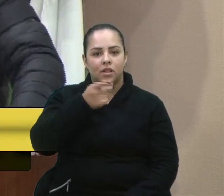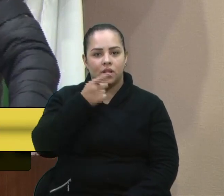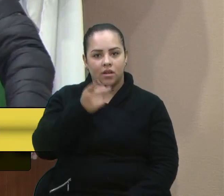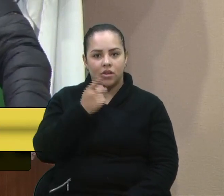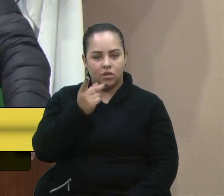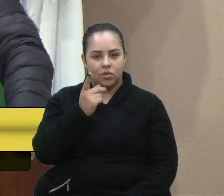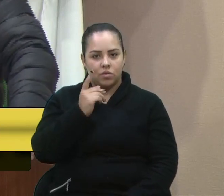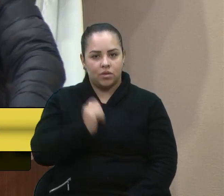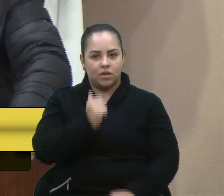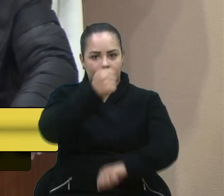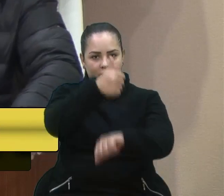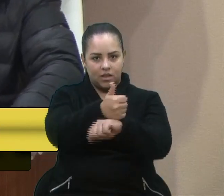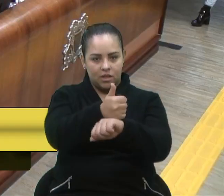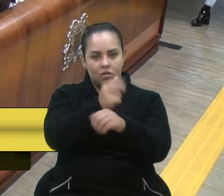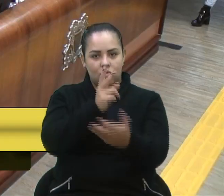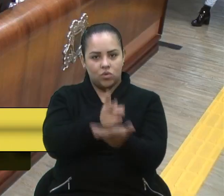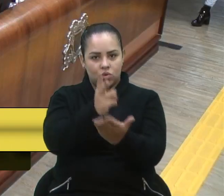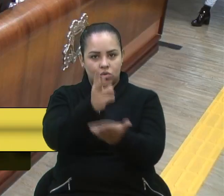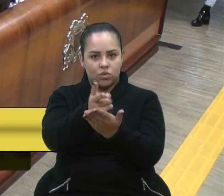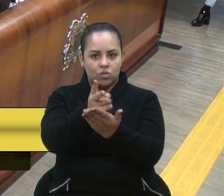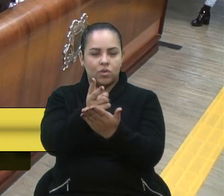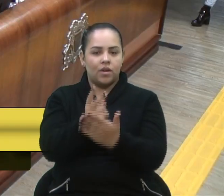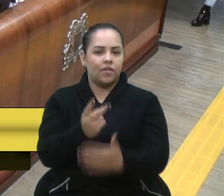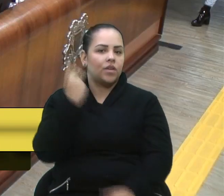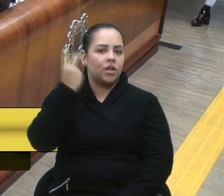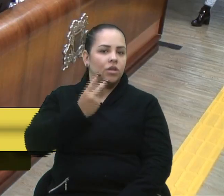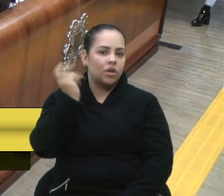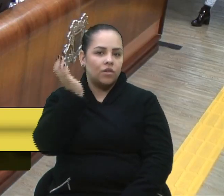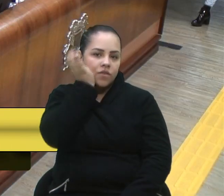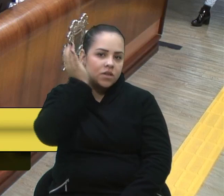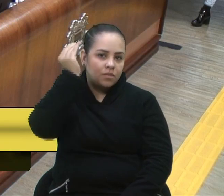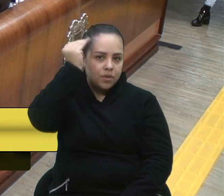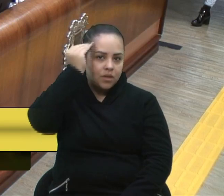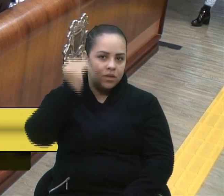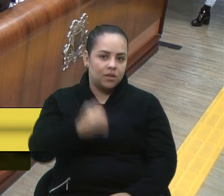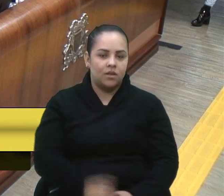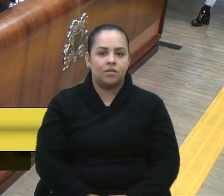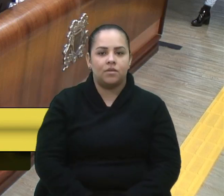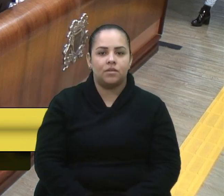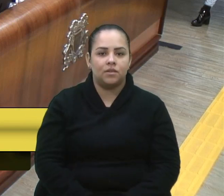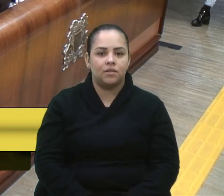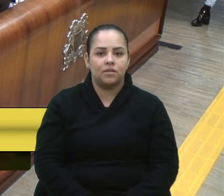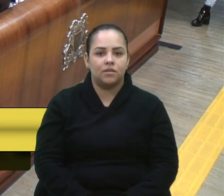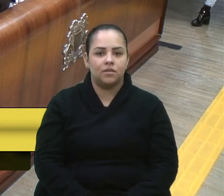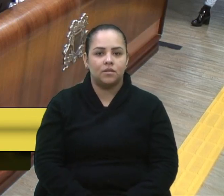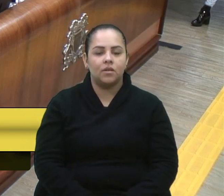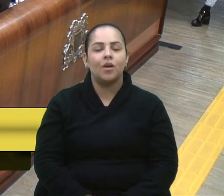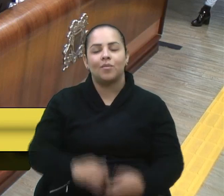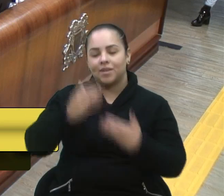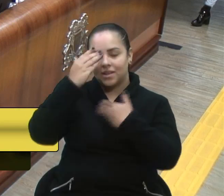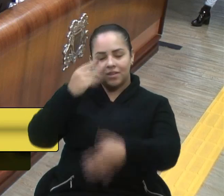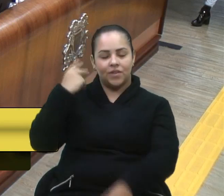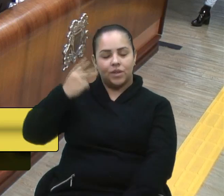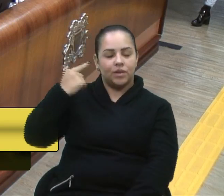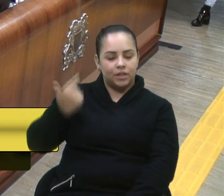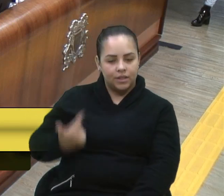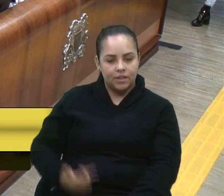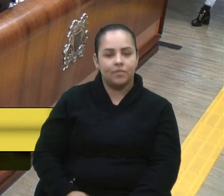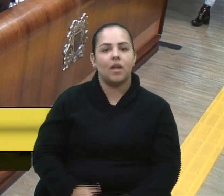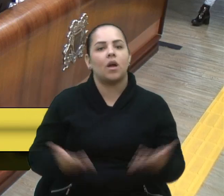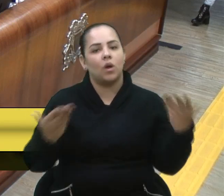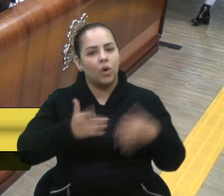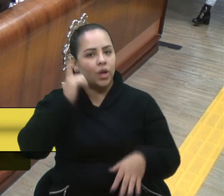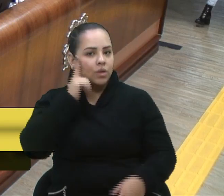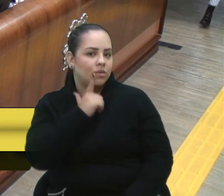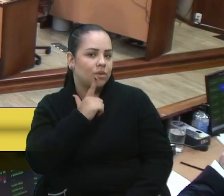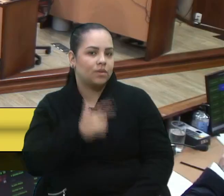do MDB permanece na palavra Felipe. Muito obrigado, vereadora Gladys. Vereador Lucas, seu aparte. Obrigado, vereador